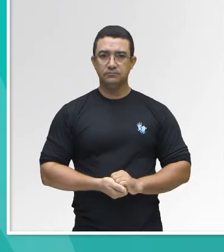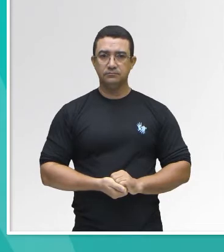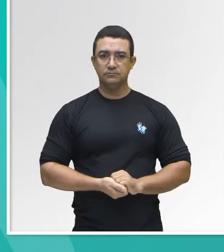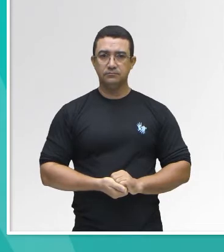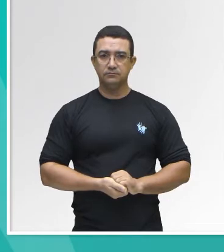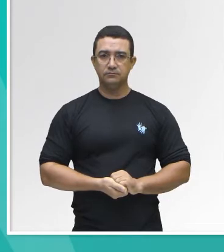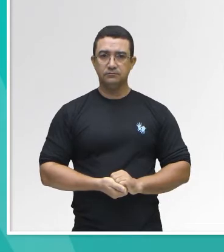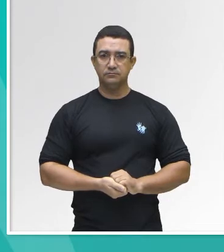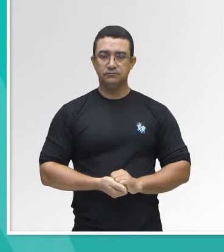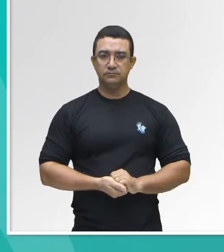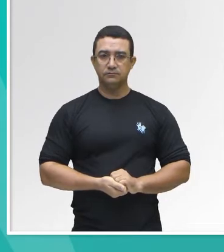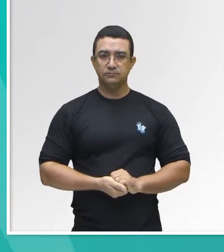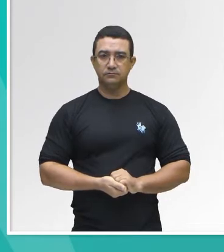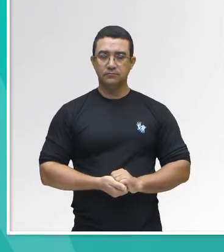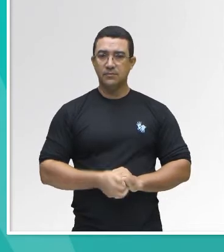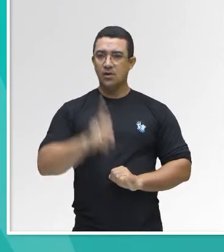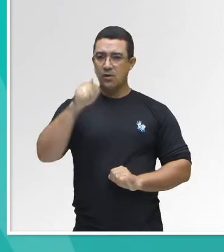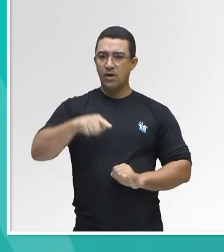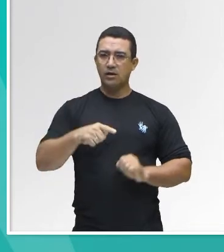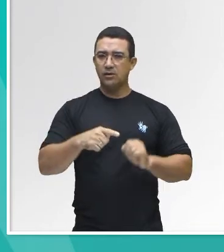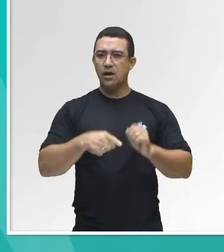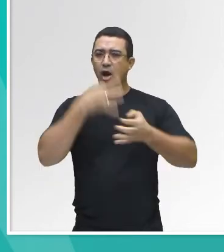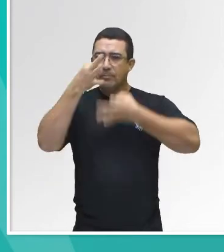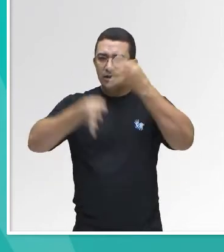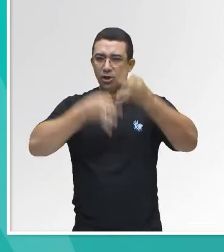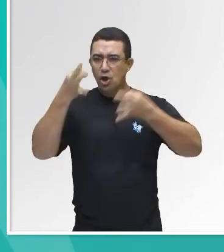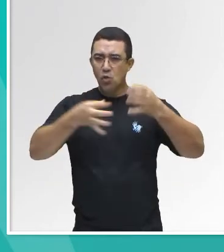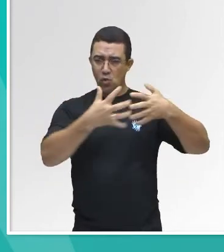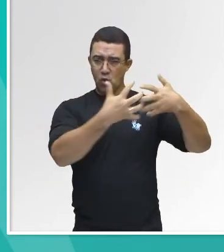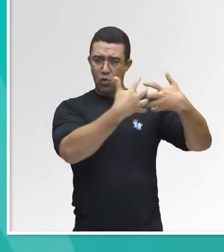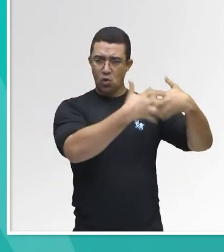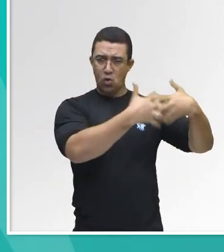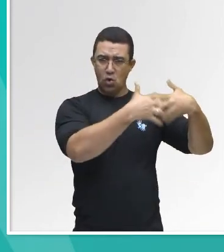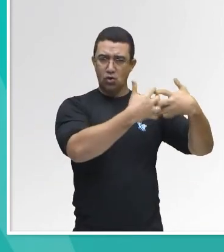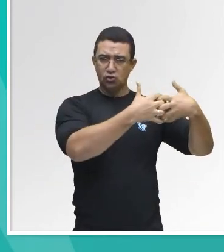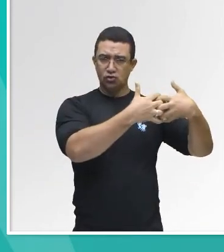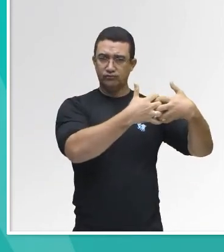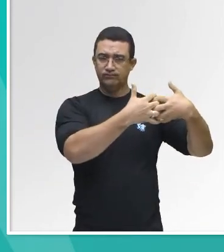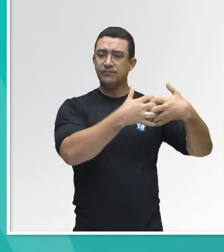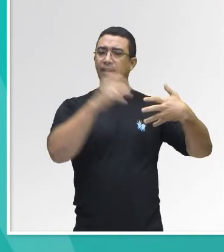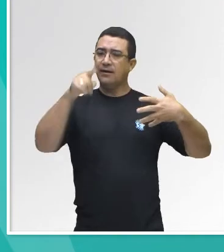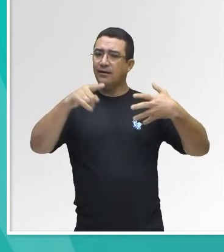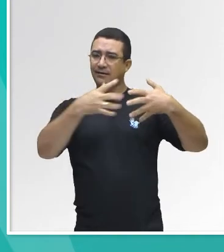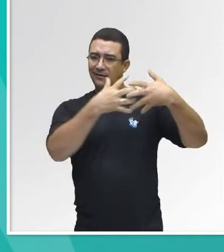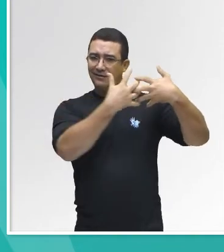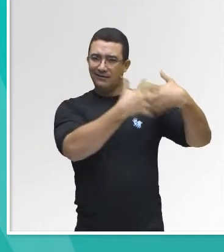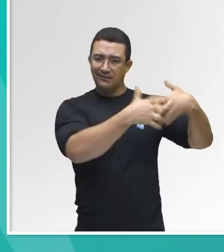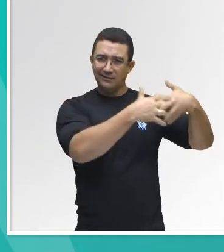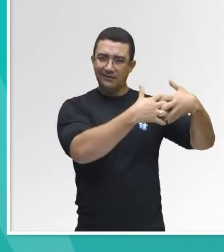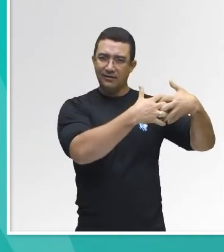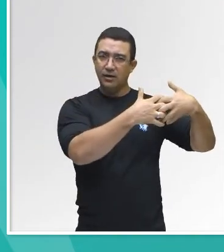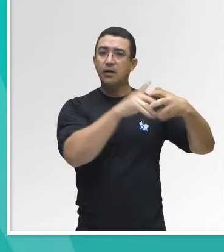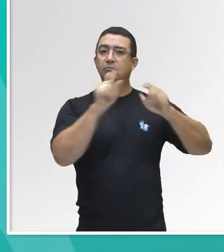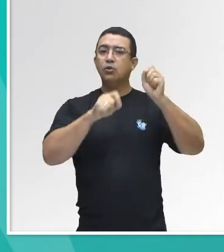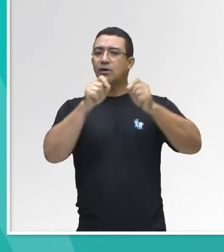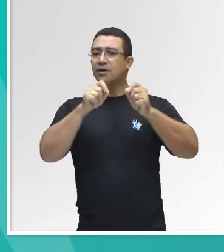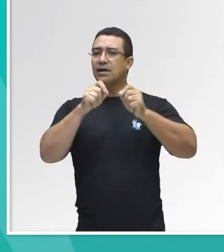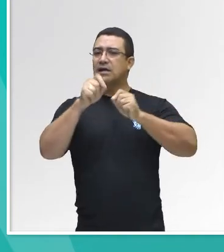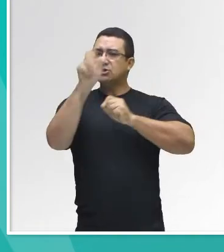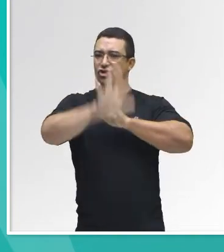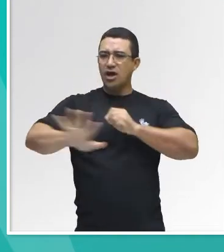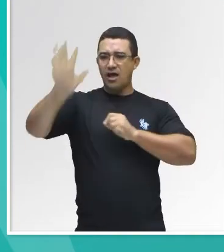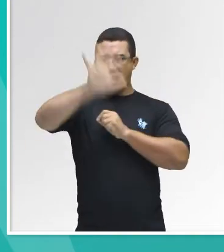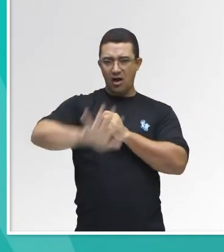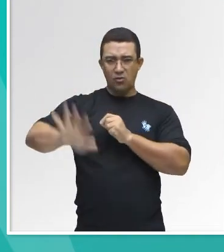aqui o tipo de argumento lógico-racional, que é racionamento por generalização. A partir